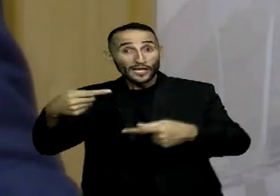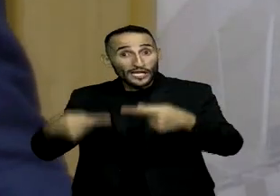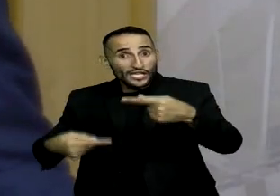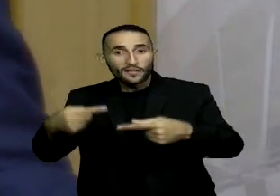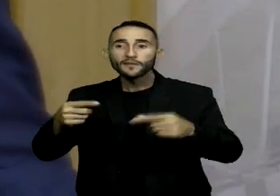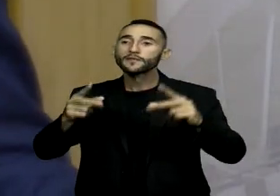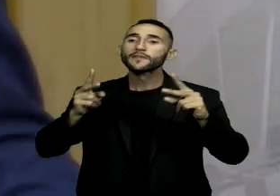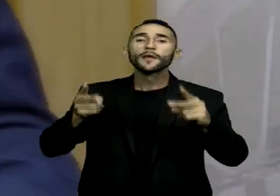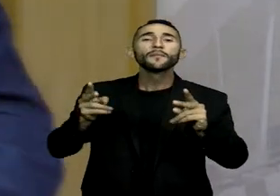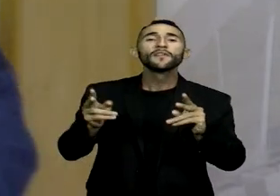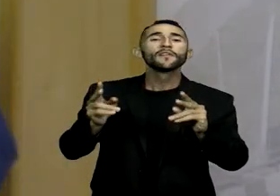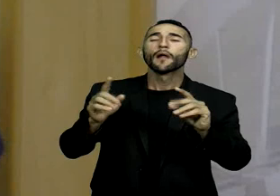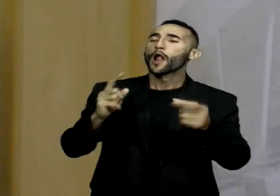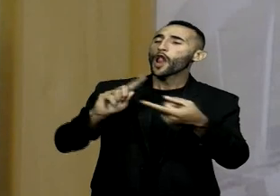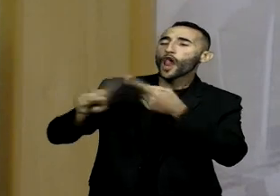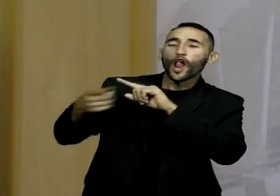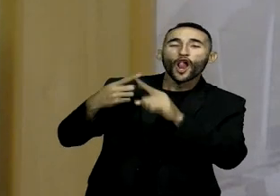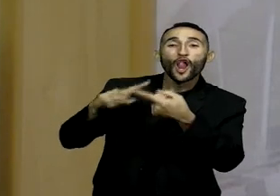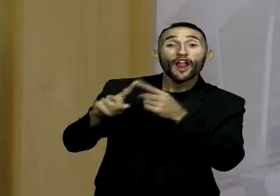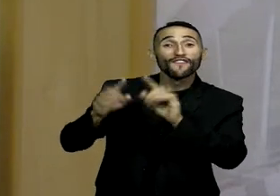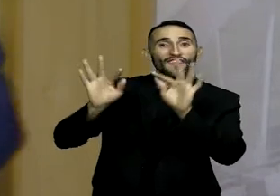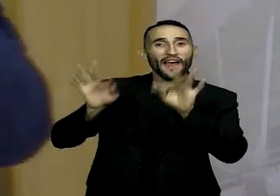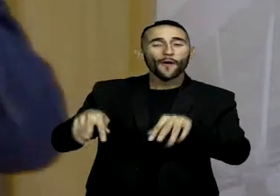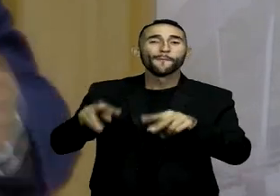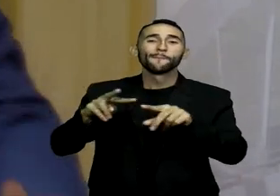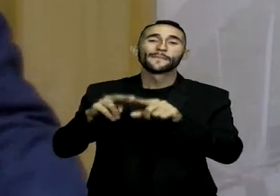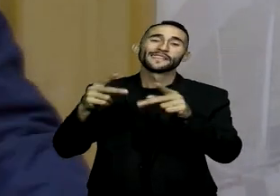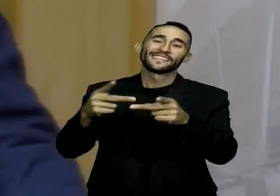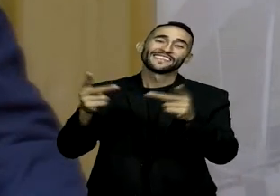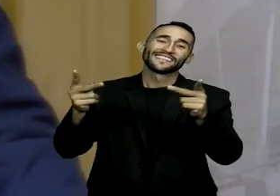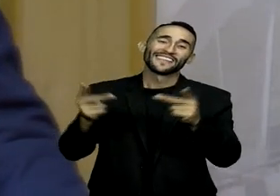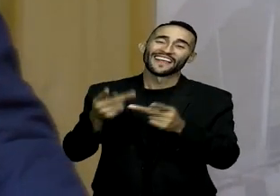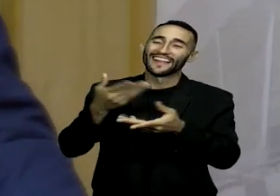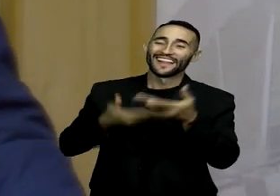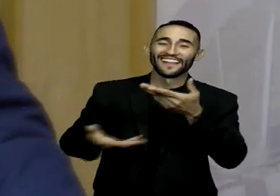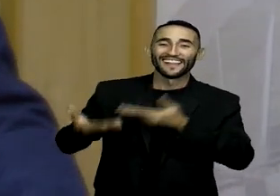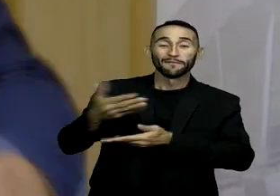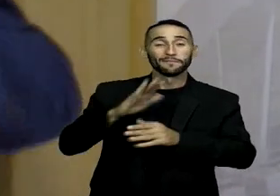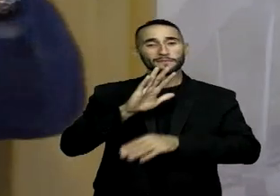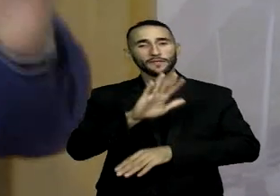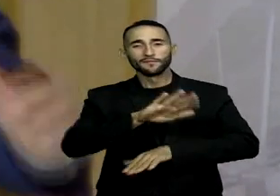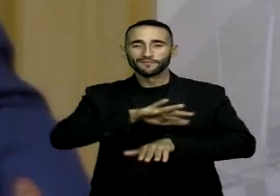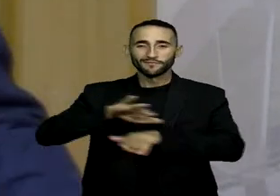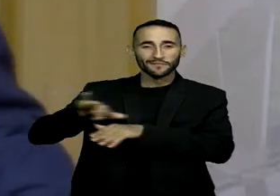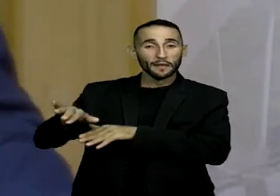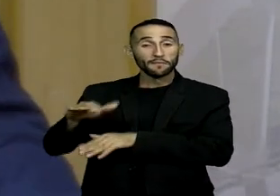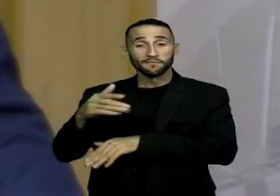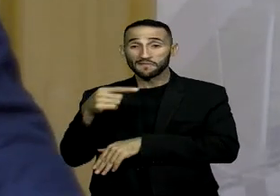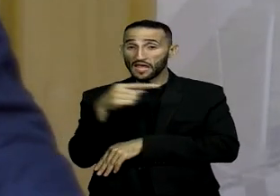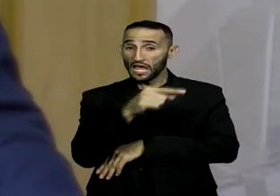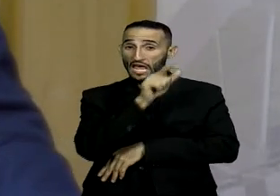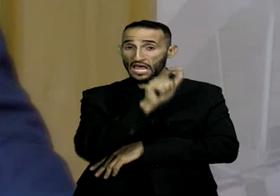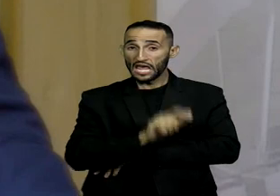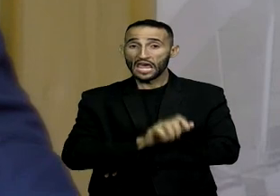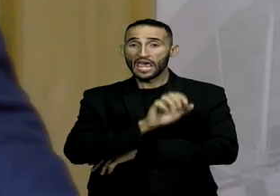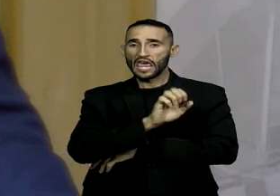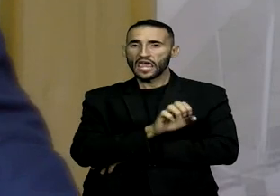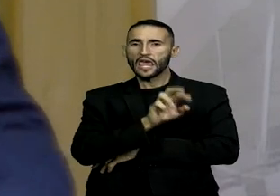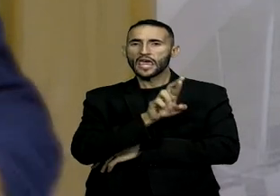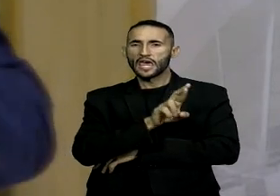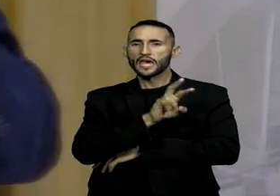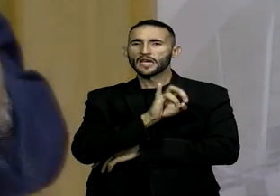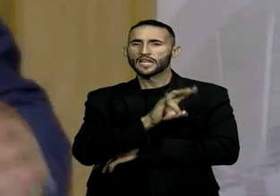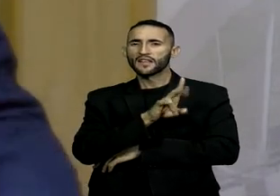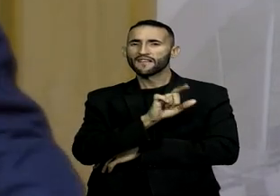ali. Mas quero parabenizar Erivelto, juntamente com toda a sua equipe, que